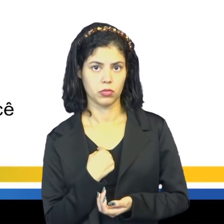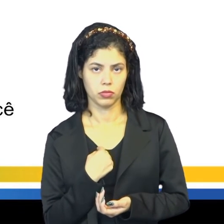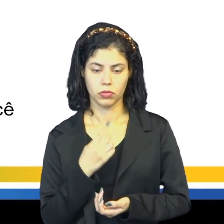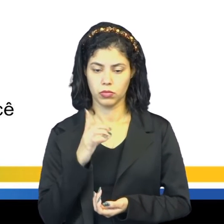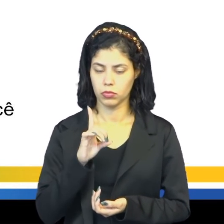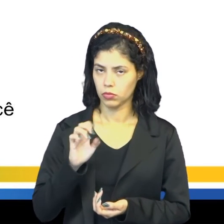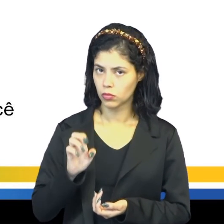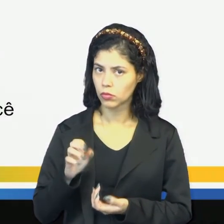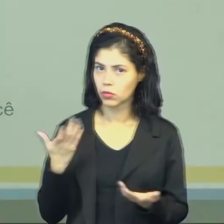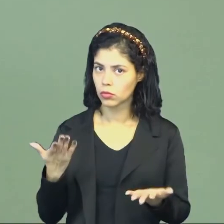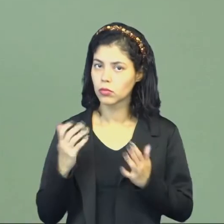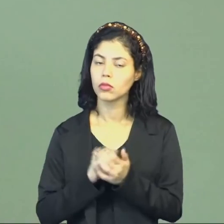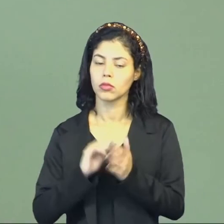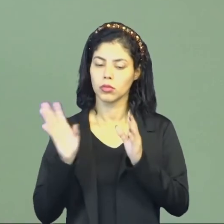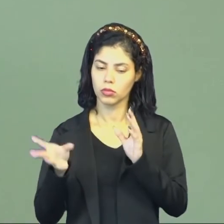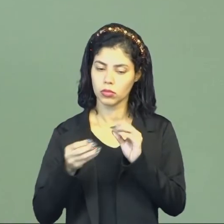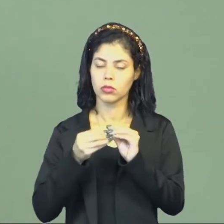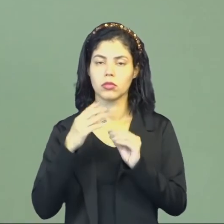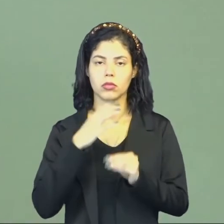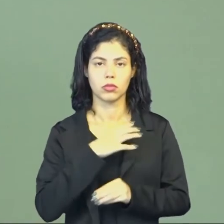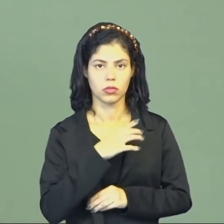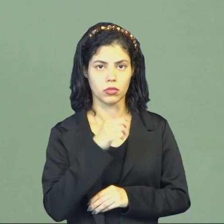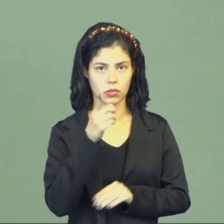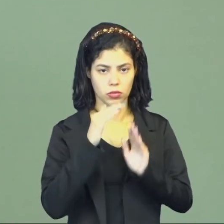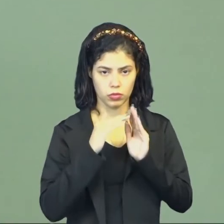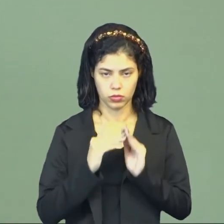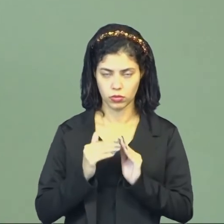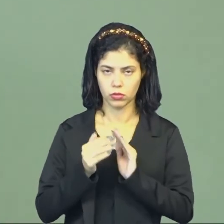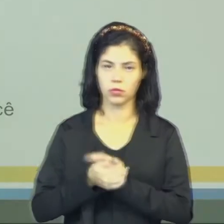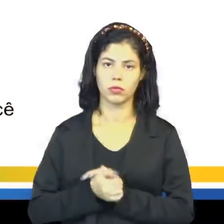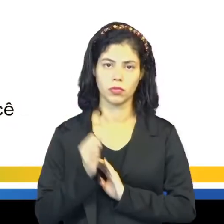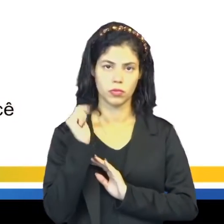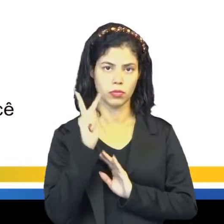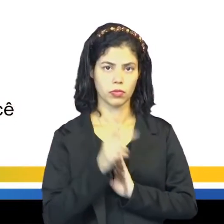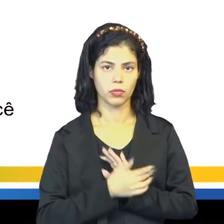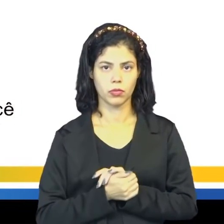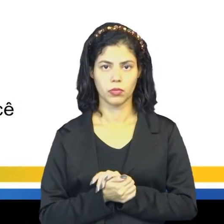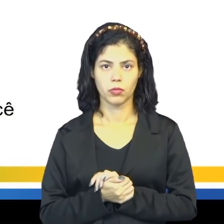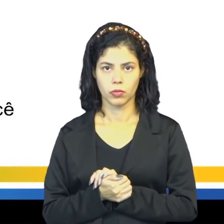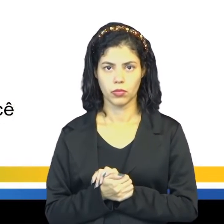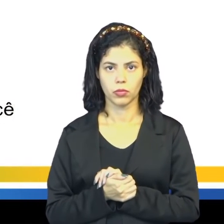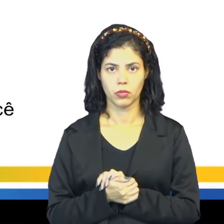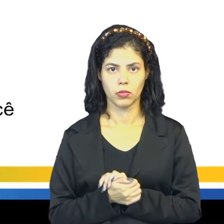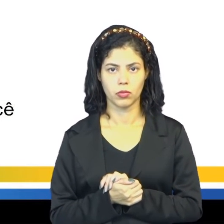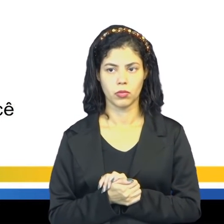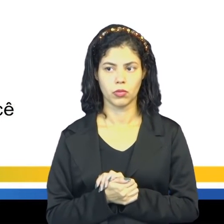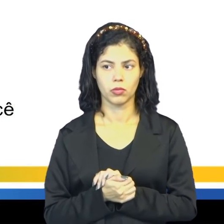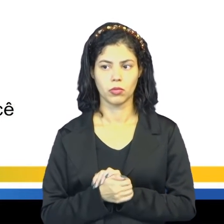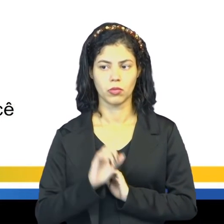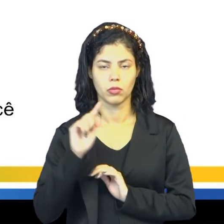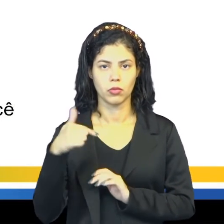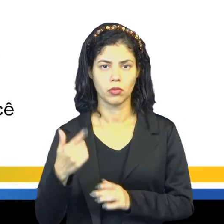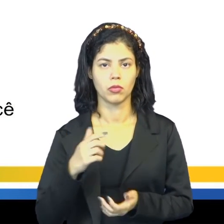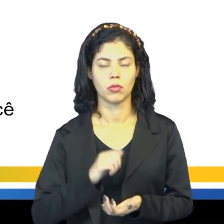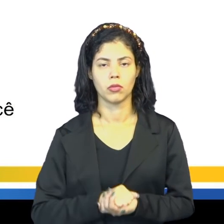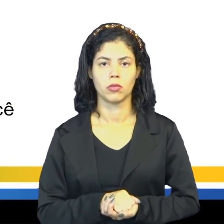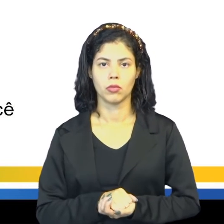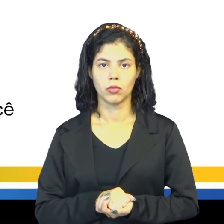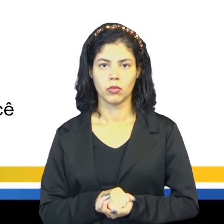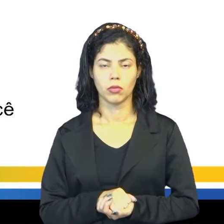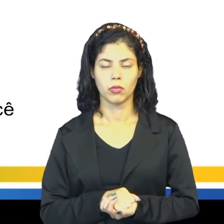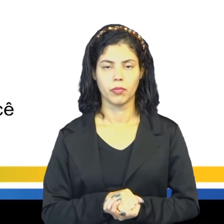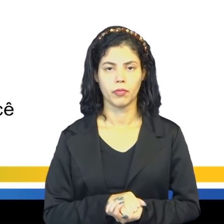sou de. E aí você completa com a cidade de onde você é, ok? Próxima, nós temos I am